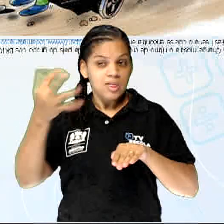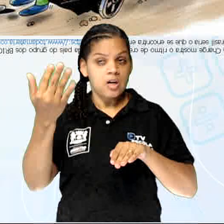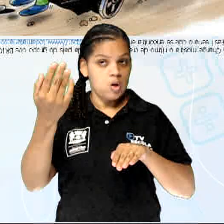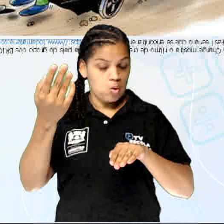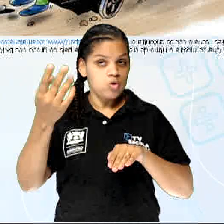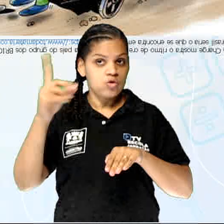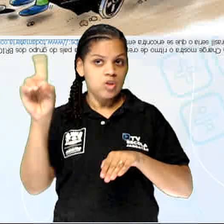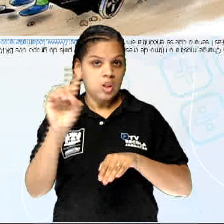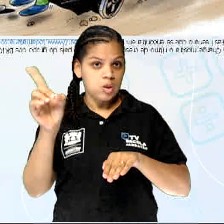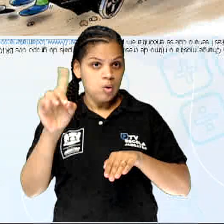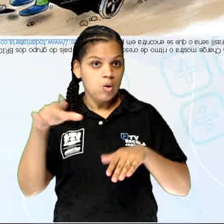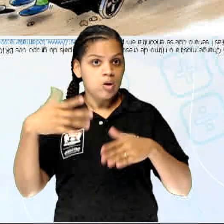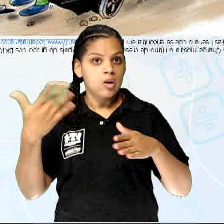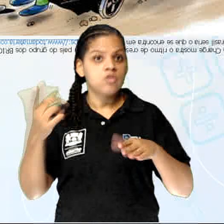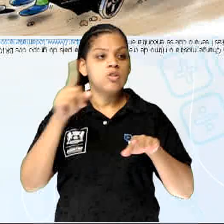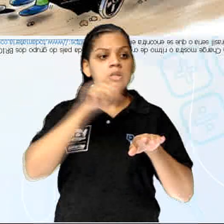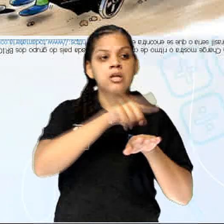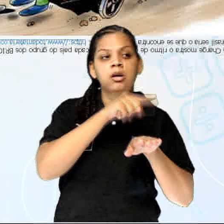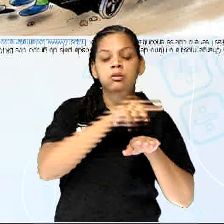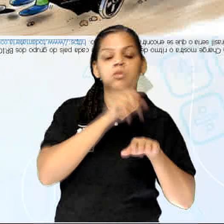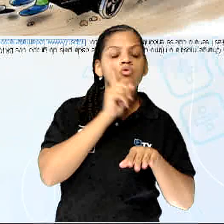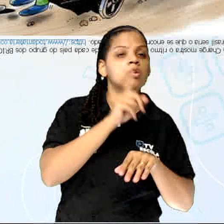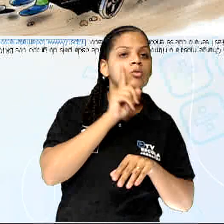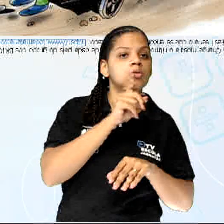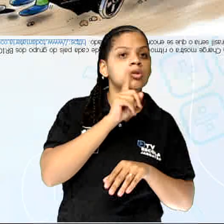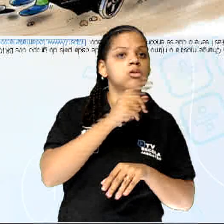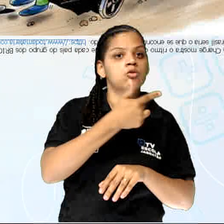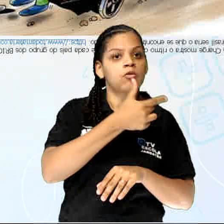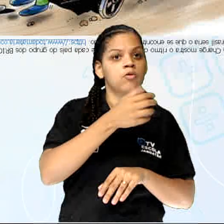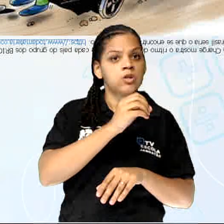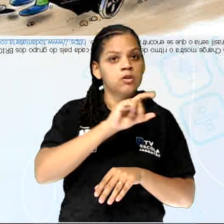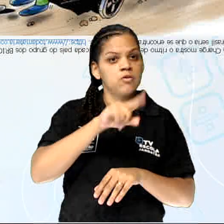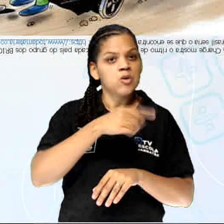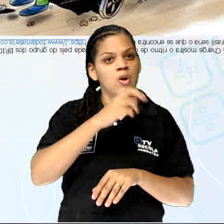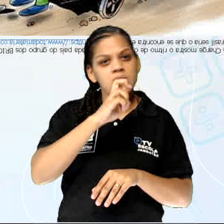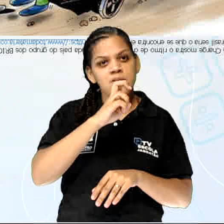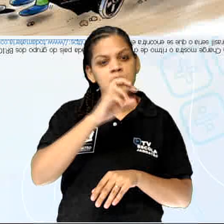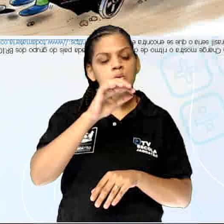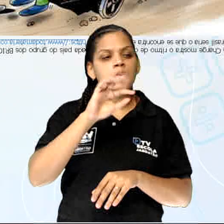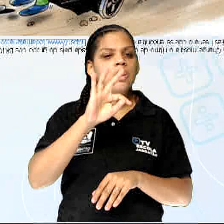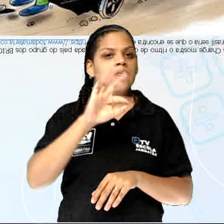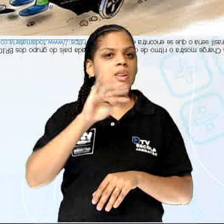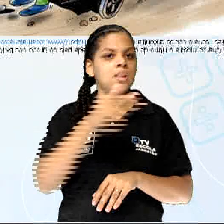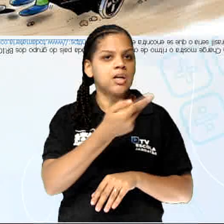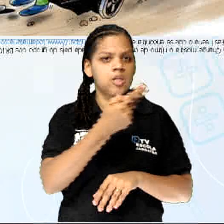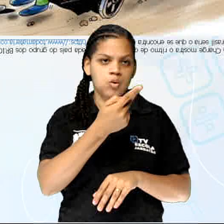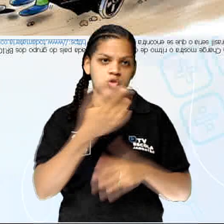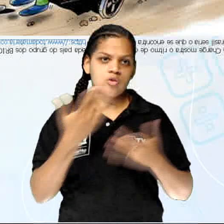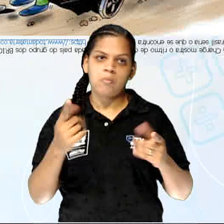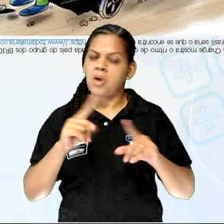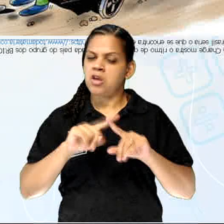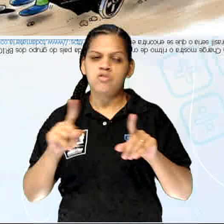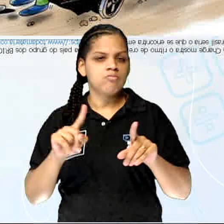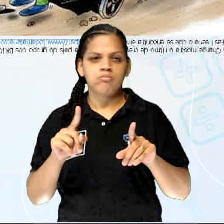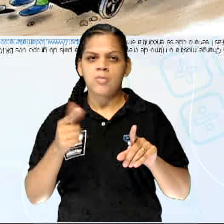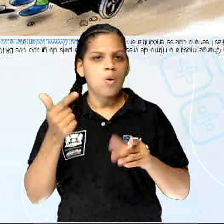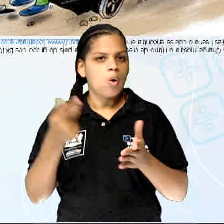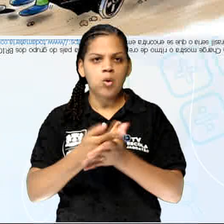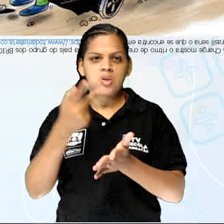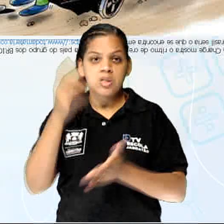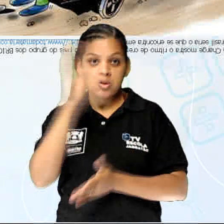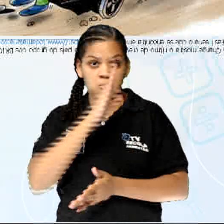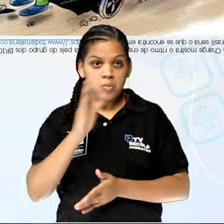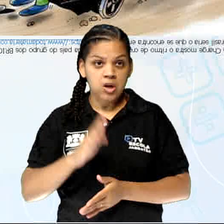registrou 20,5 trilhões de dólares. Infelizmente, esse crescimento não ocorreu com o Brasil. Atualmente ocupa a